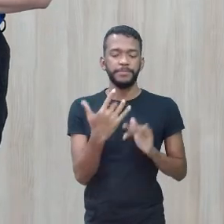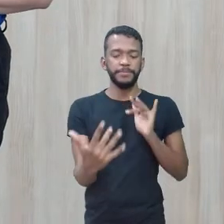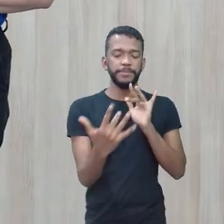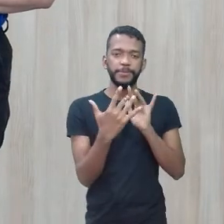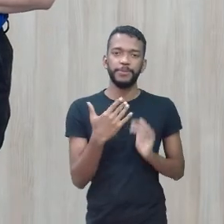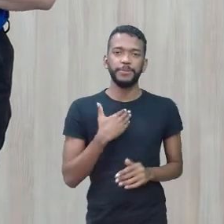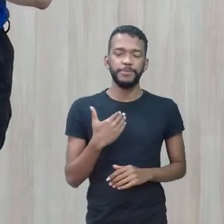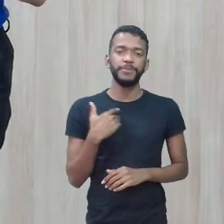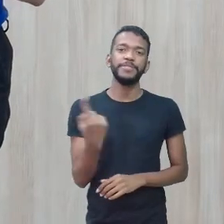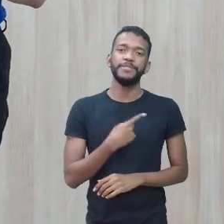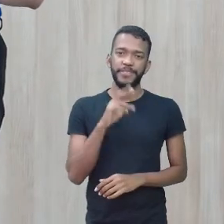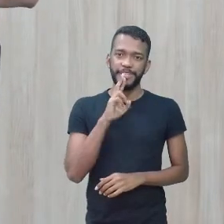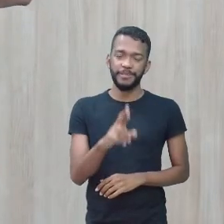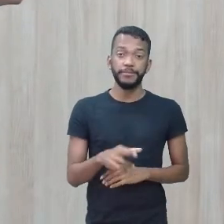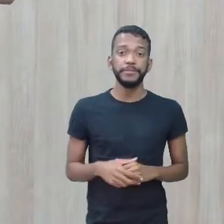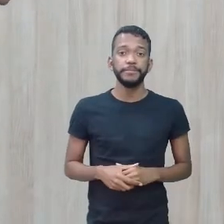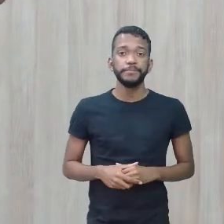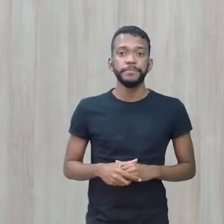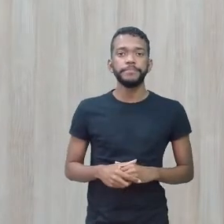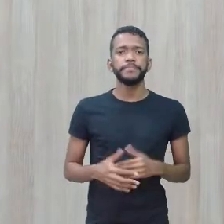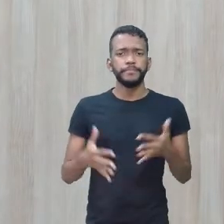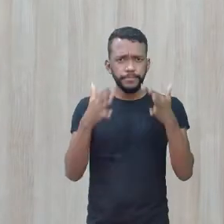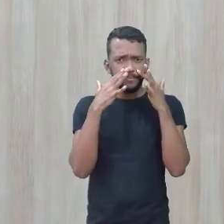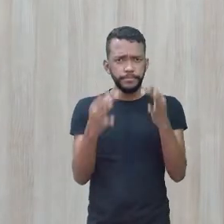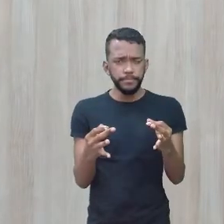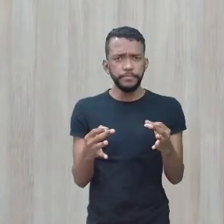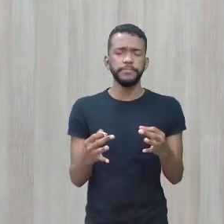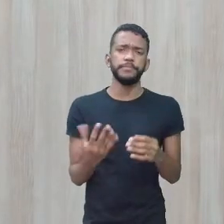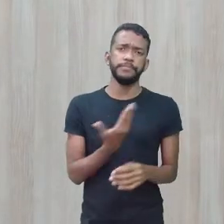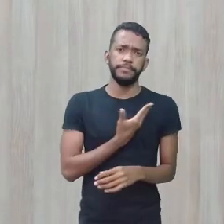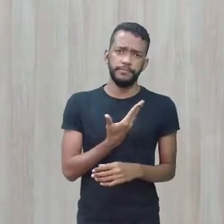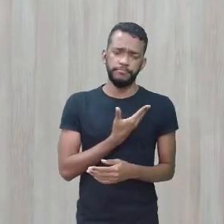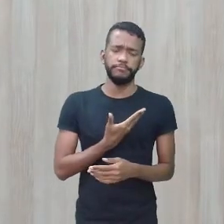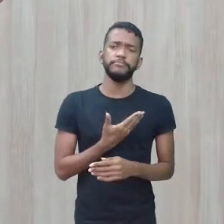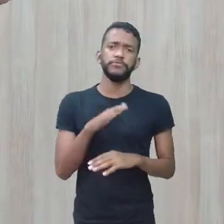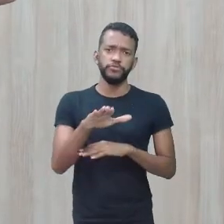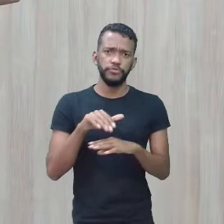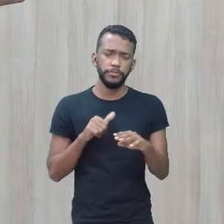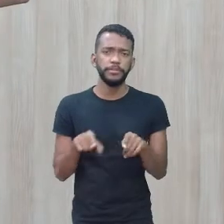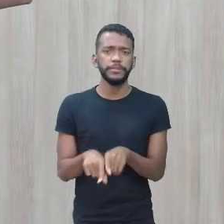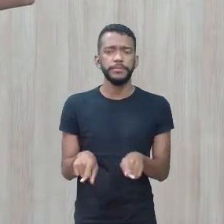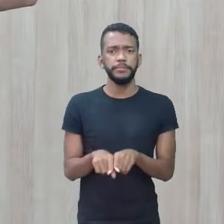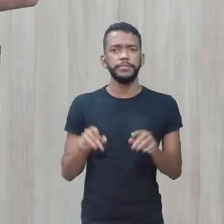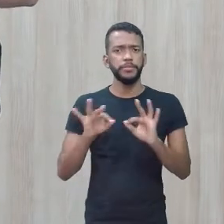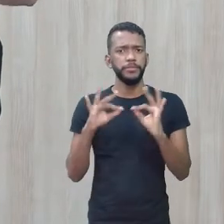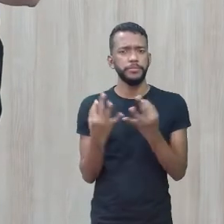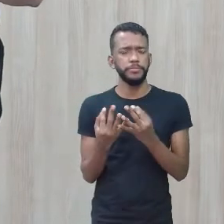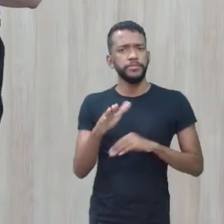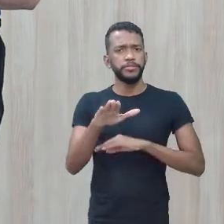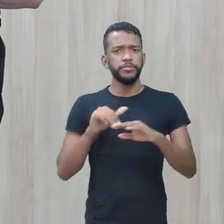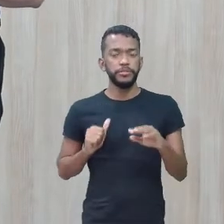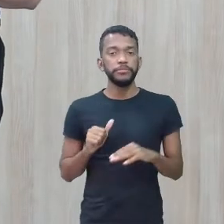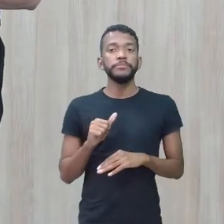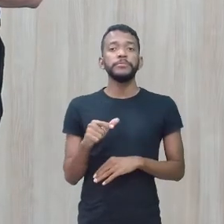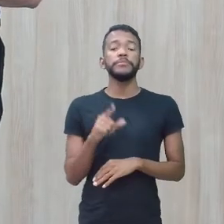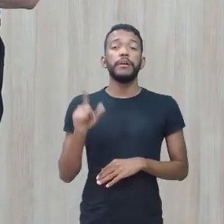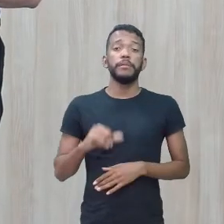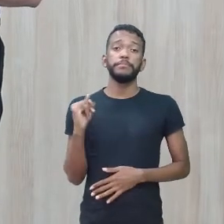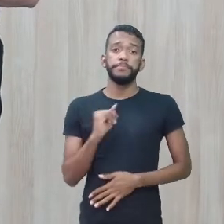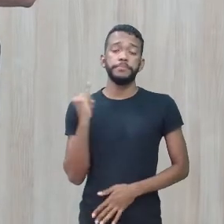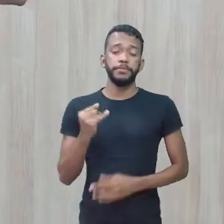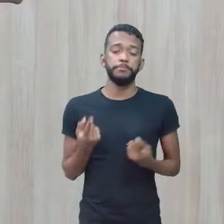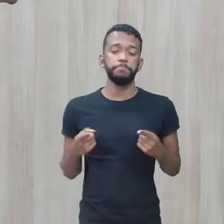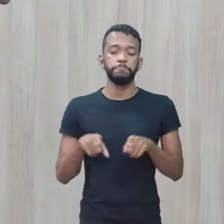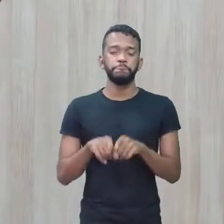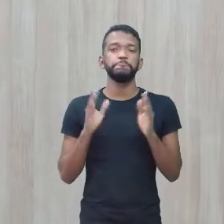vou te responder. Prestem bastante atenção, chame os colegas, chamem a família também. É importante essa